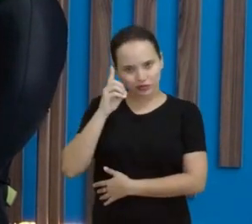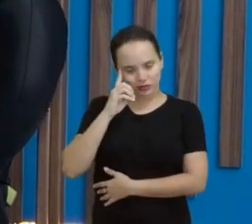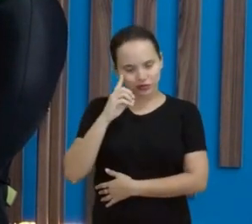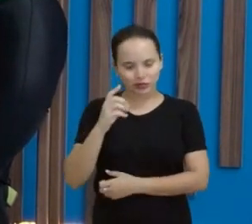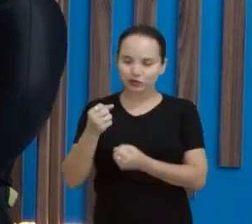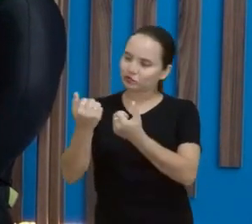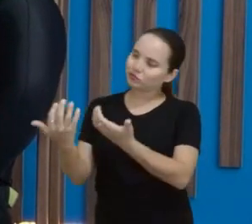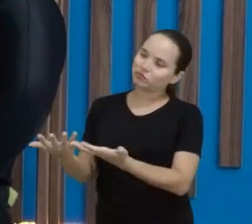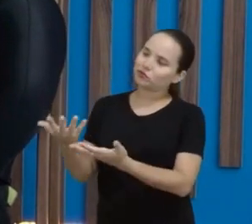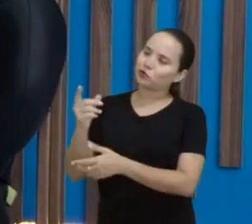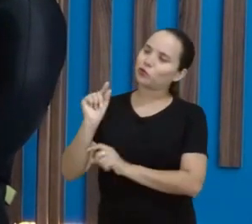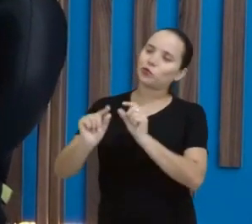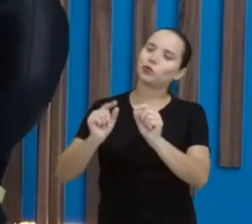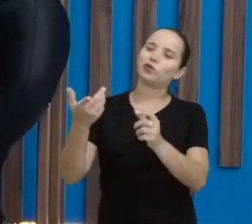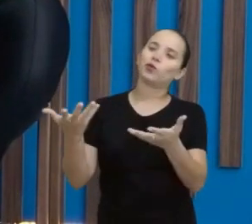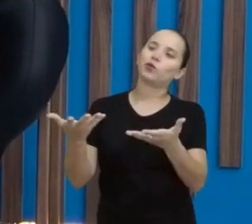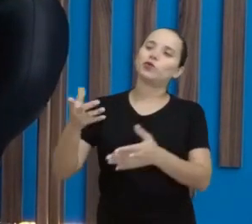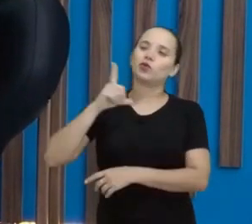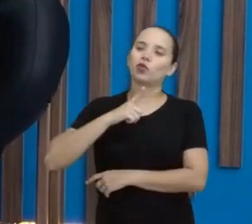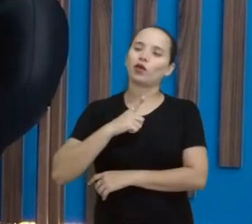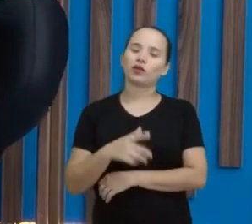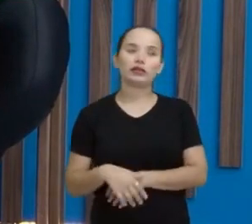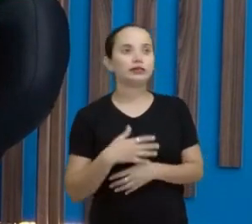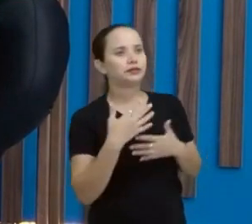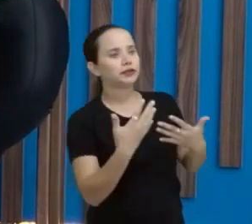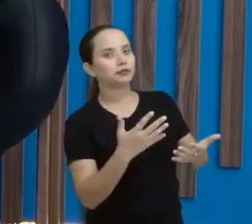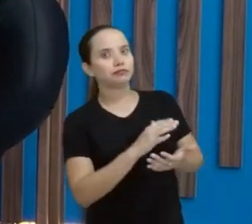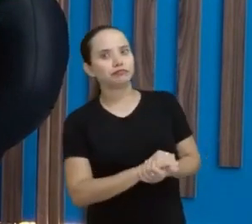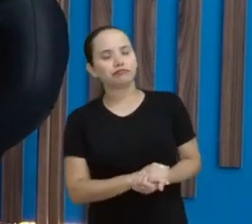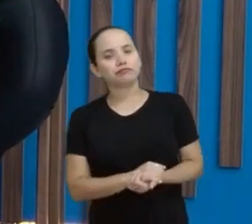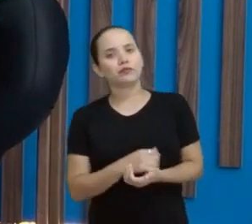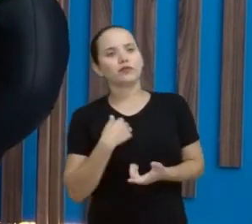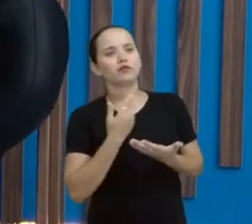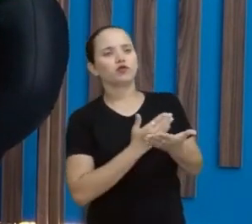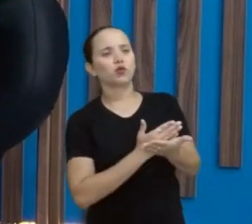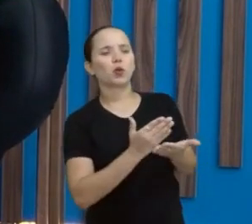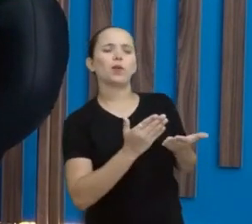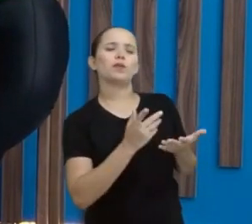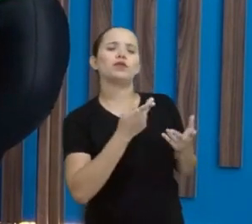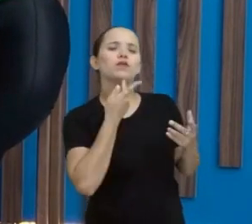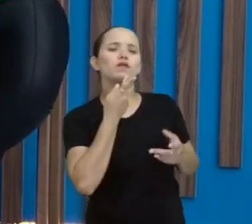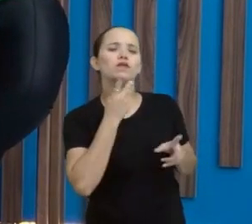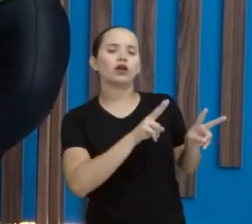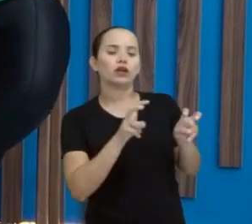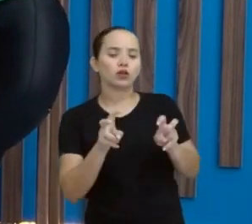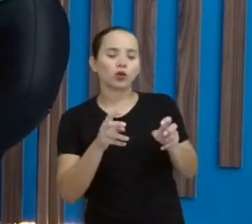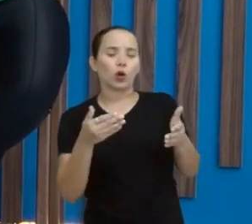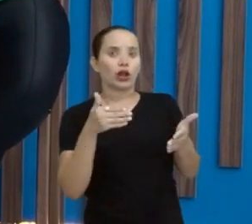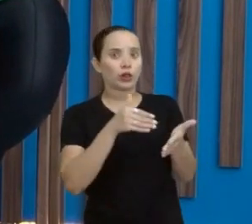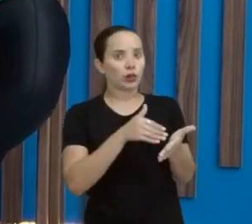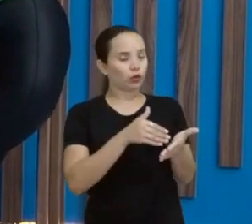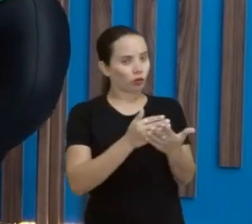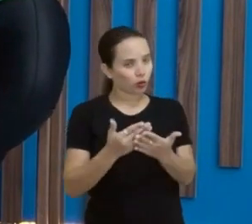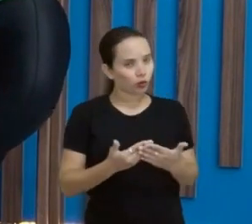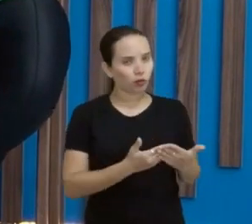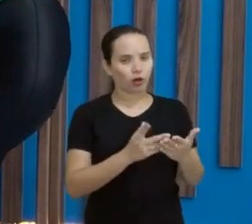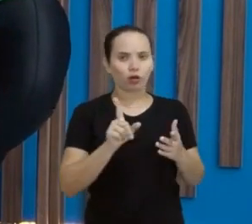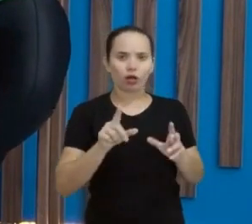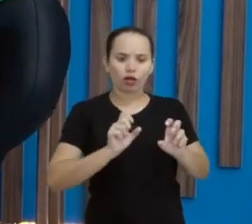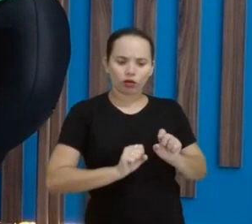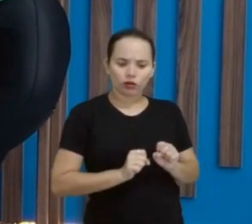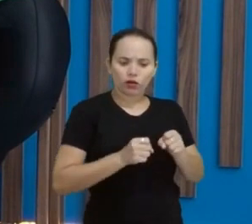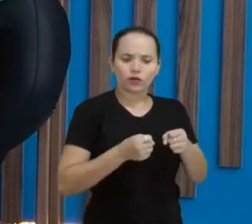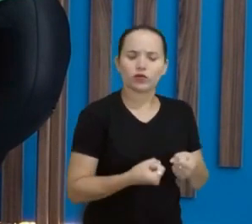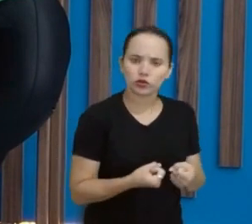Fala aí para eles, o que é que a gente vai ver hoje? E assim, Carla, a gente acaba falando nessa última aula, na verdade, reforçando